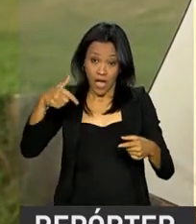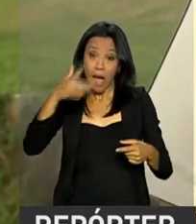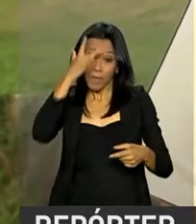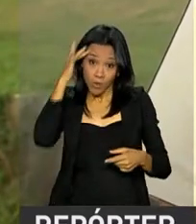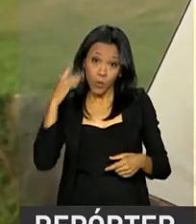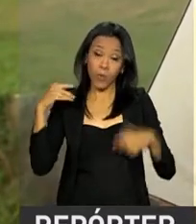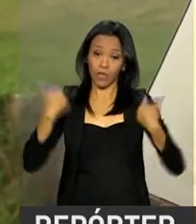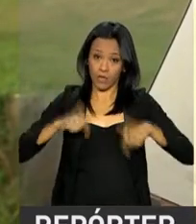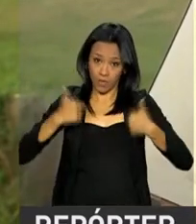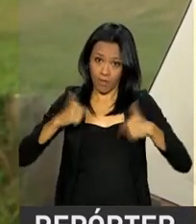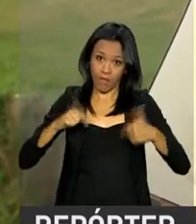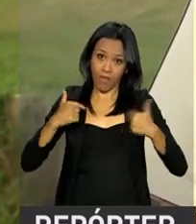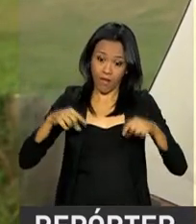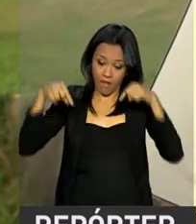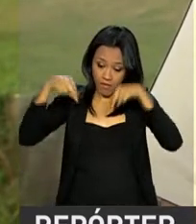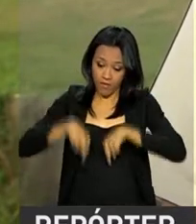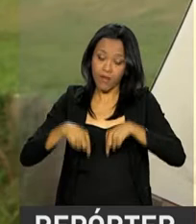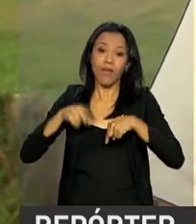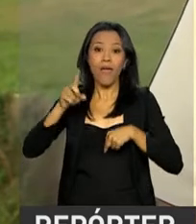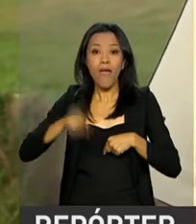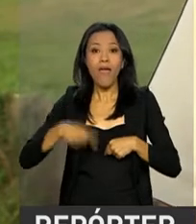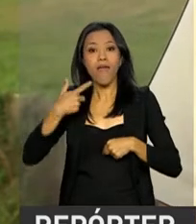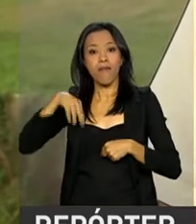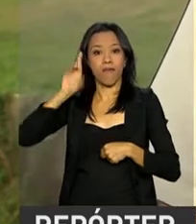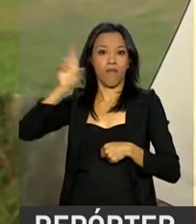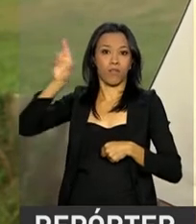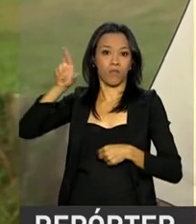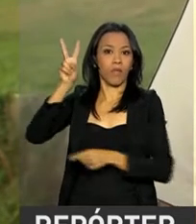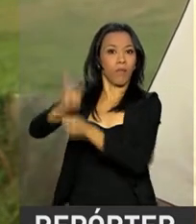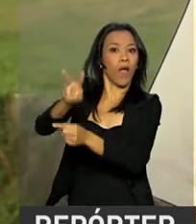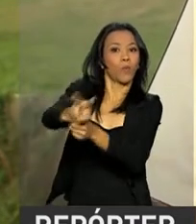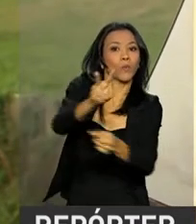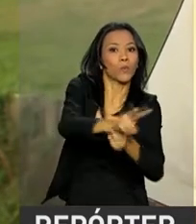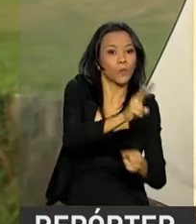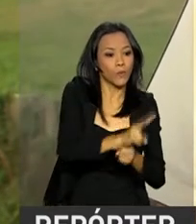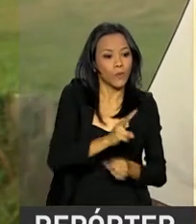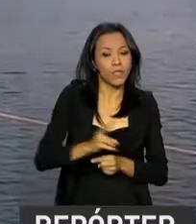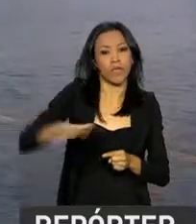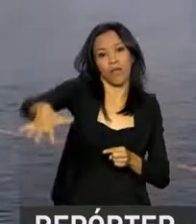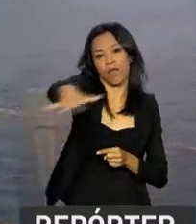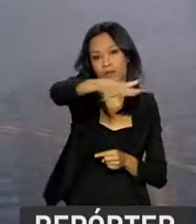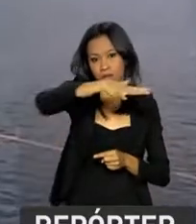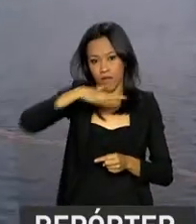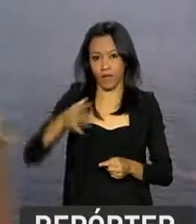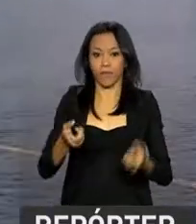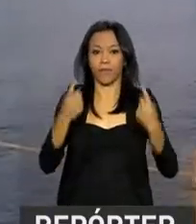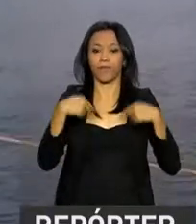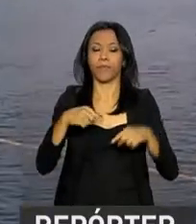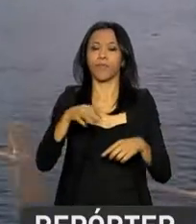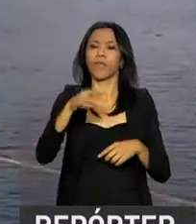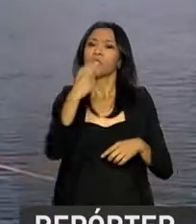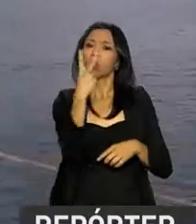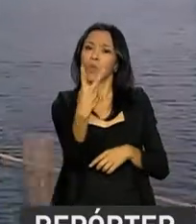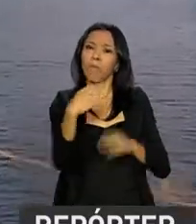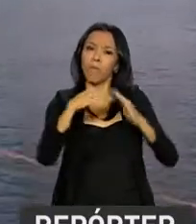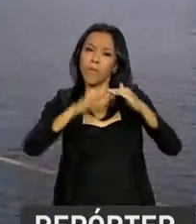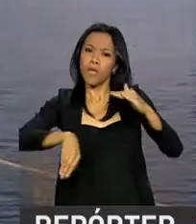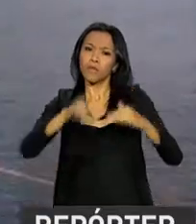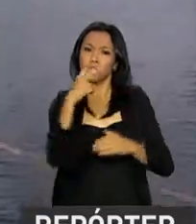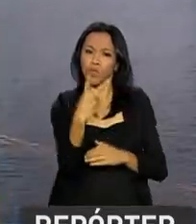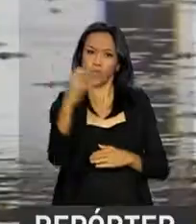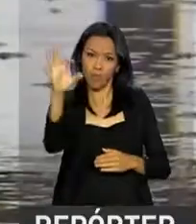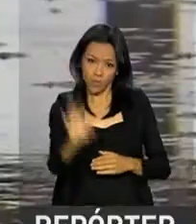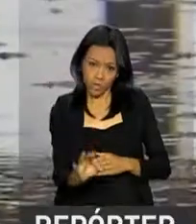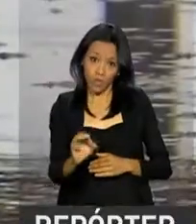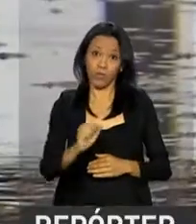fazendeiro acabou sendo maior conservacionista o maior defensor do pantanal com menos de 2% do território nacional